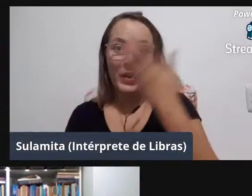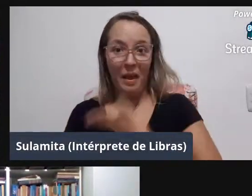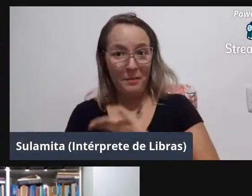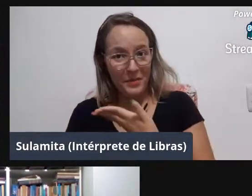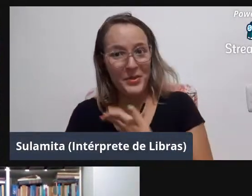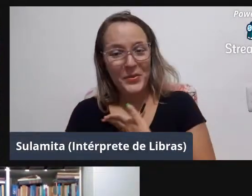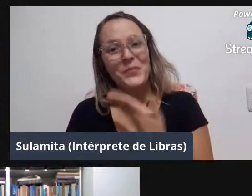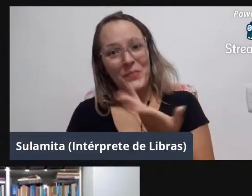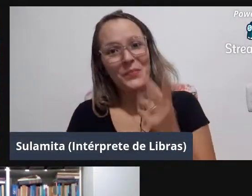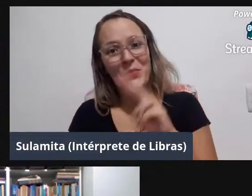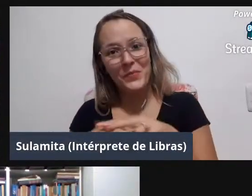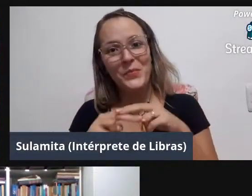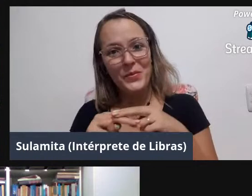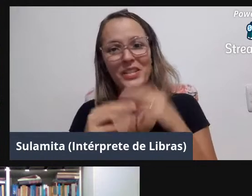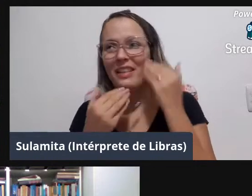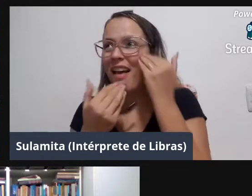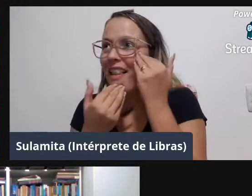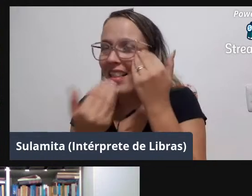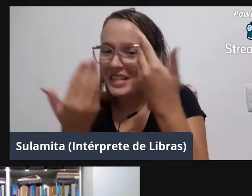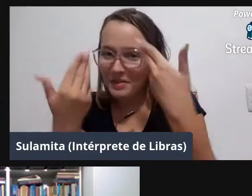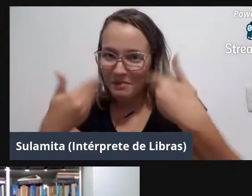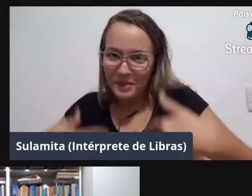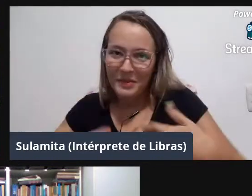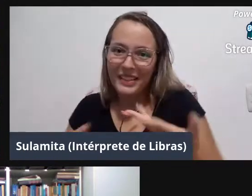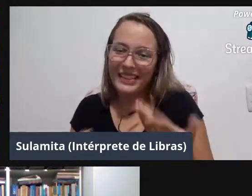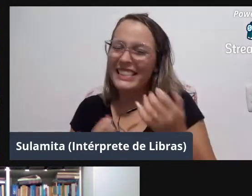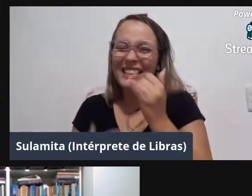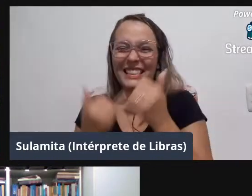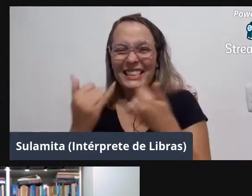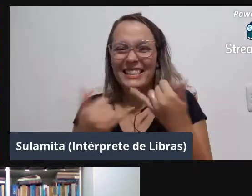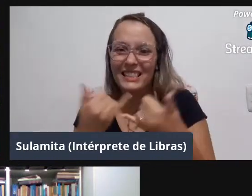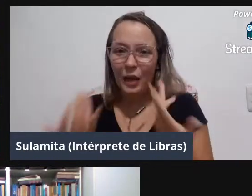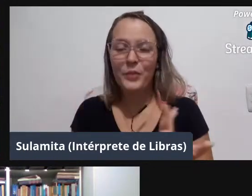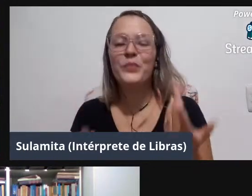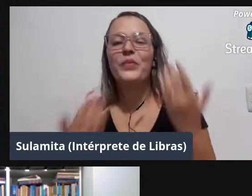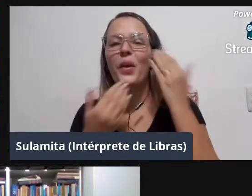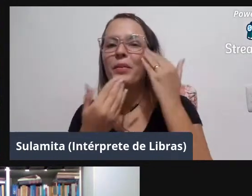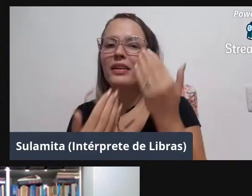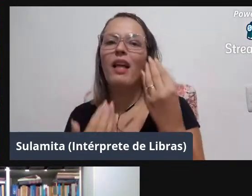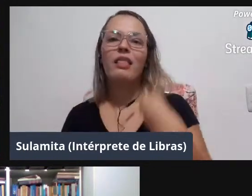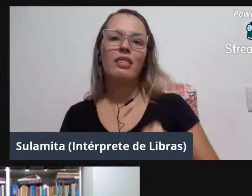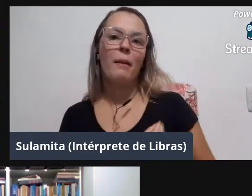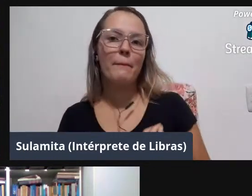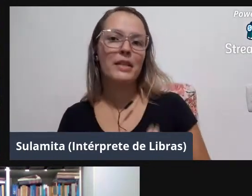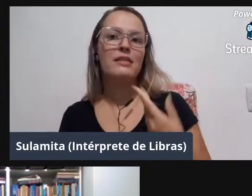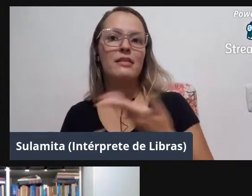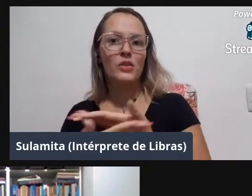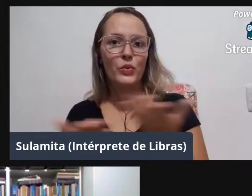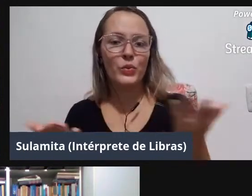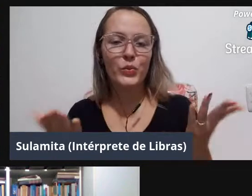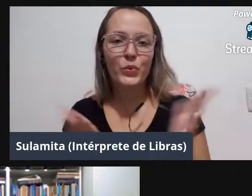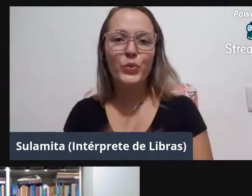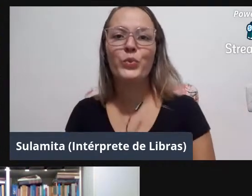que eles estão aqui me batendo palminhas. Brincadeira, obrigada pela presença. E